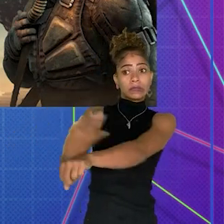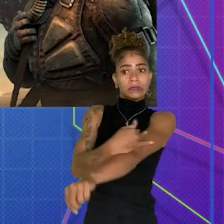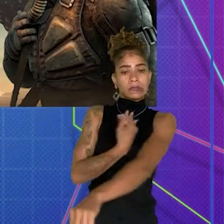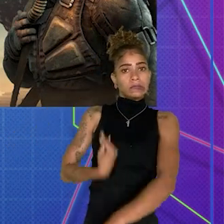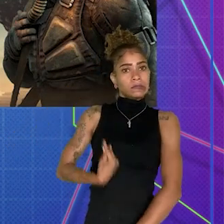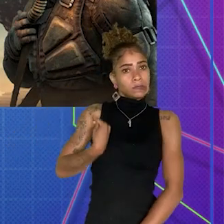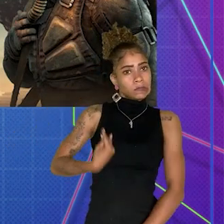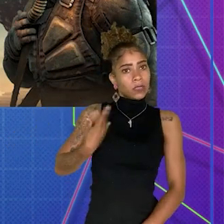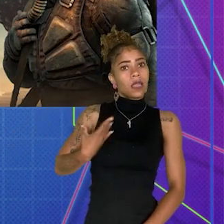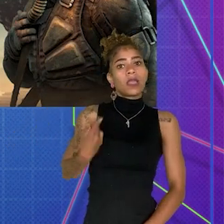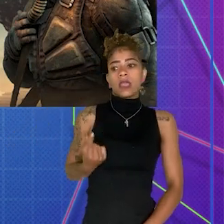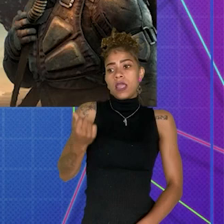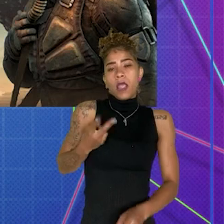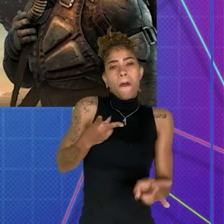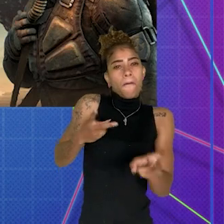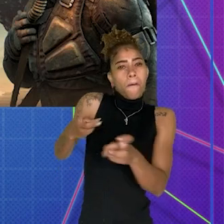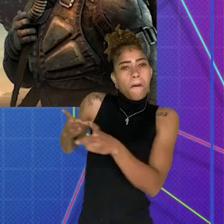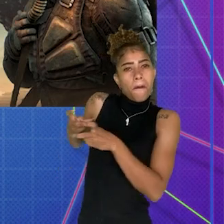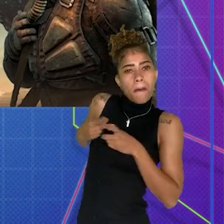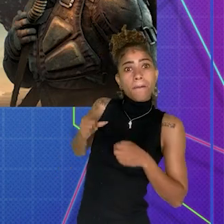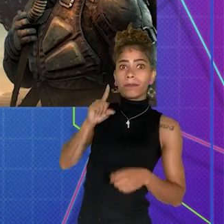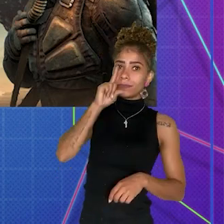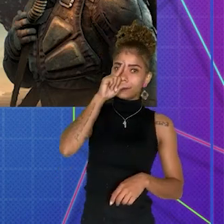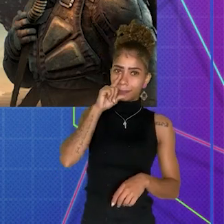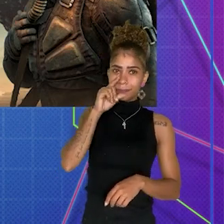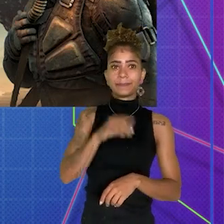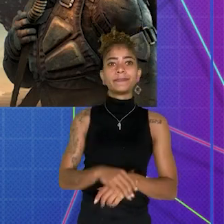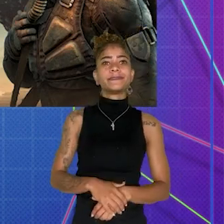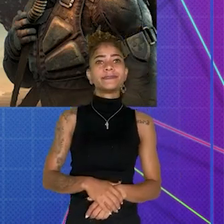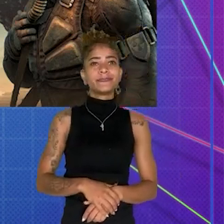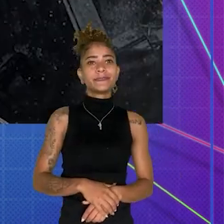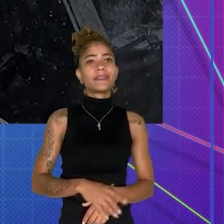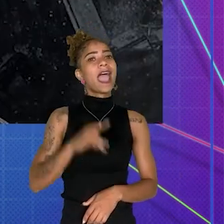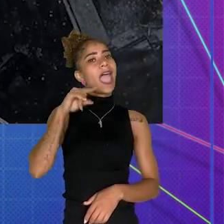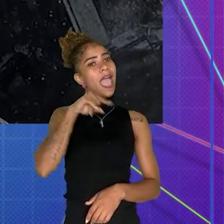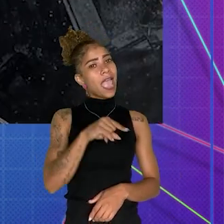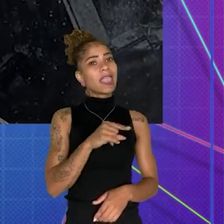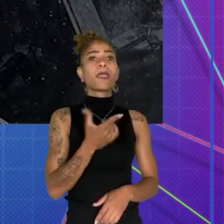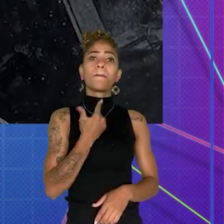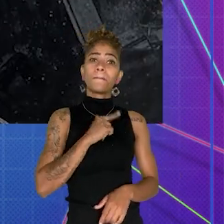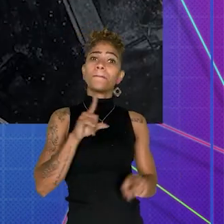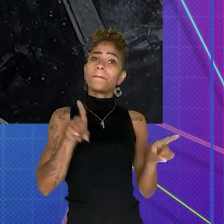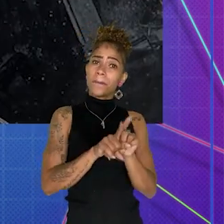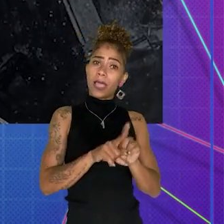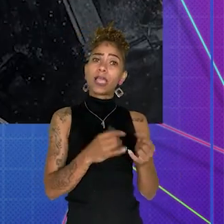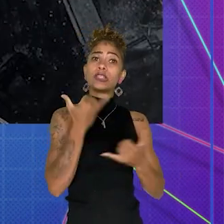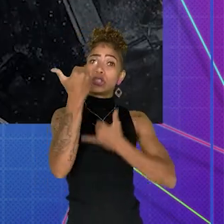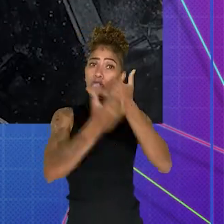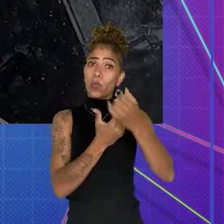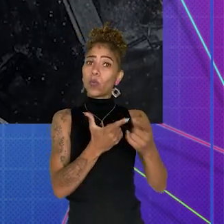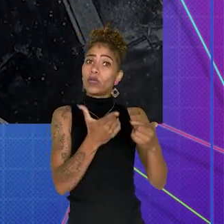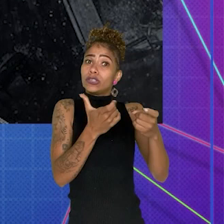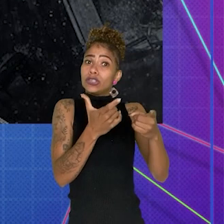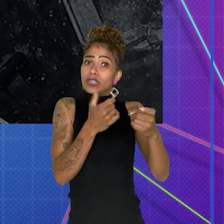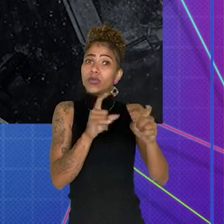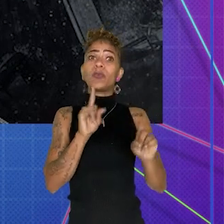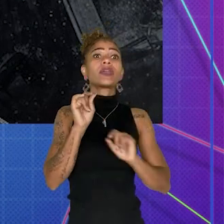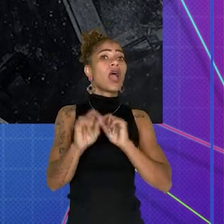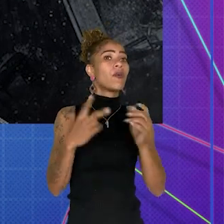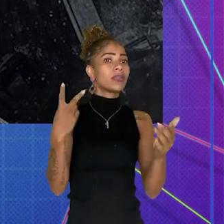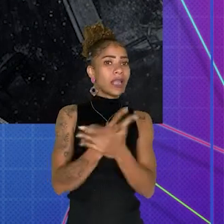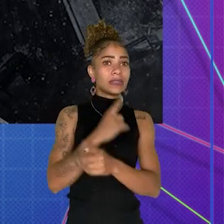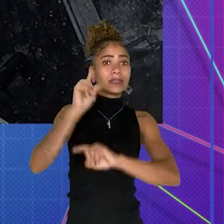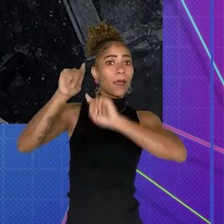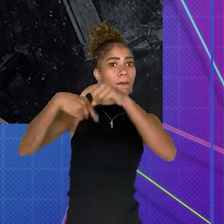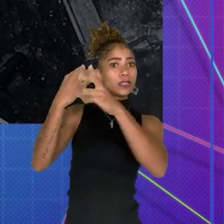por sobrevivência e riquezas enquanto exploram o terreno perigoso. Metro é uma série de jogos de tiro em primeira pessoa que